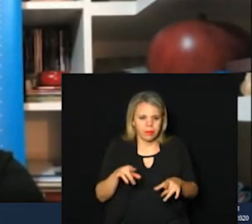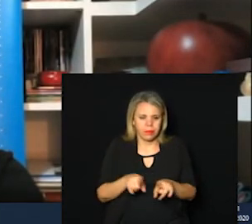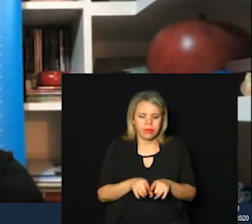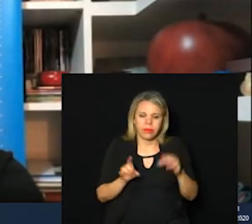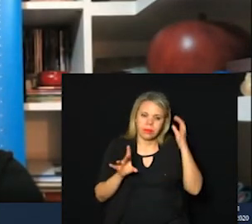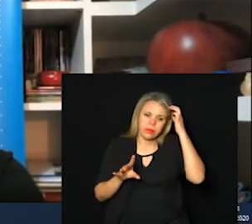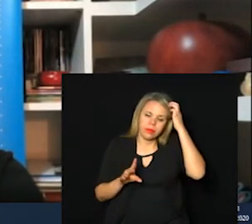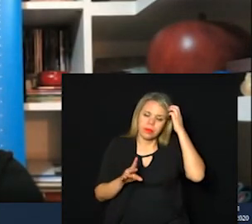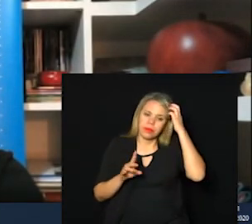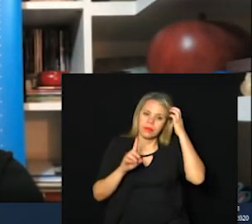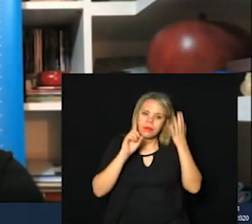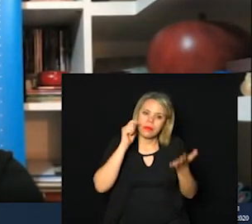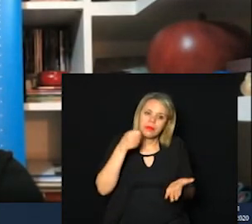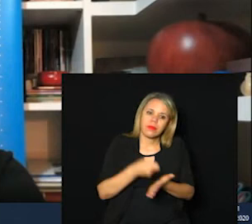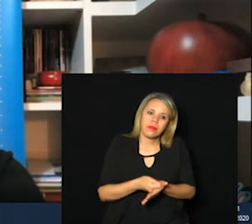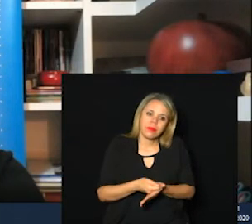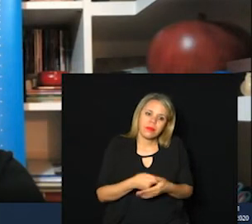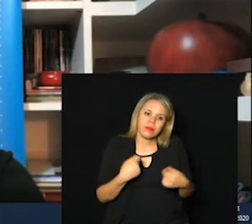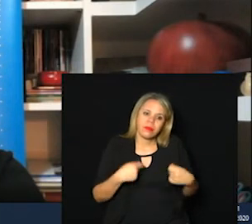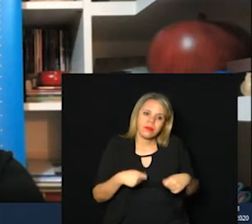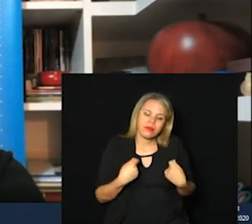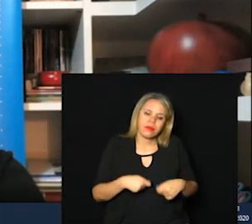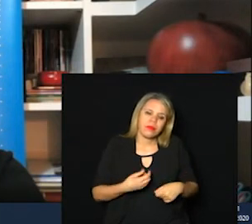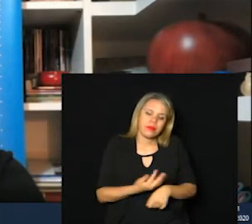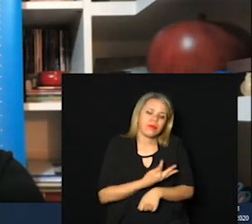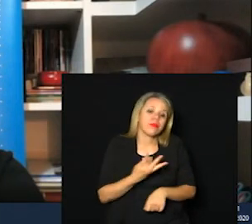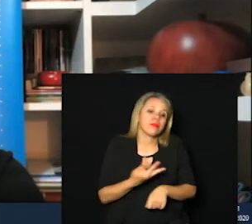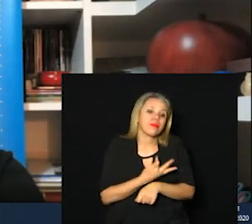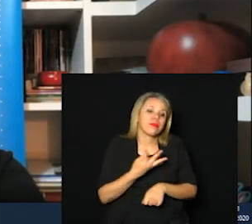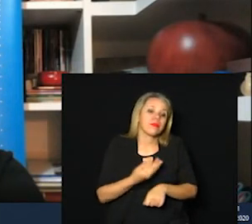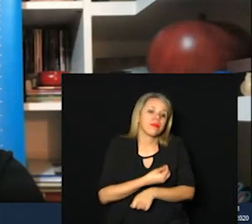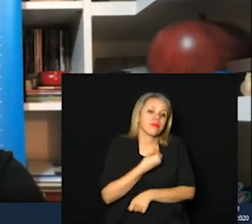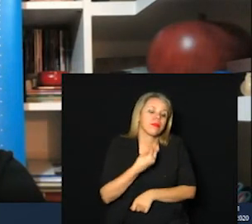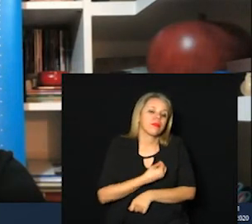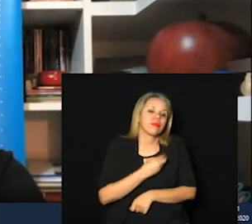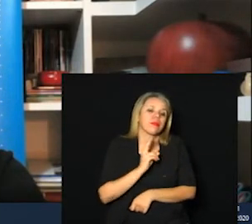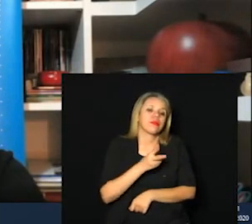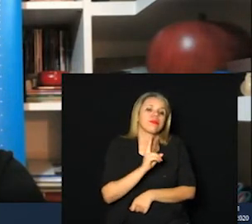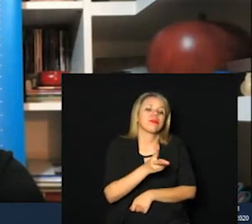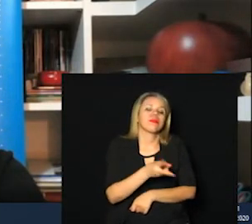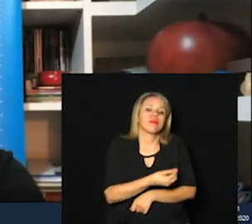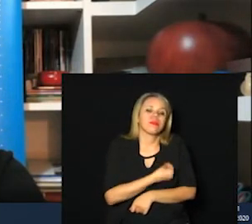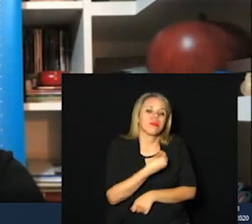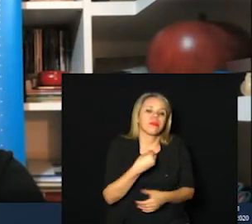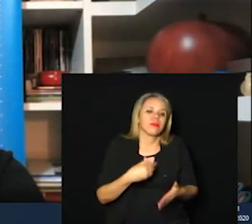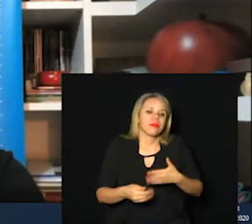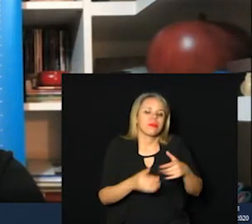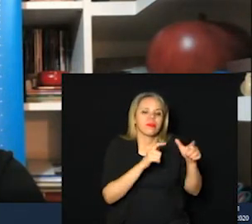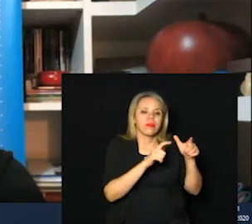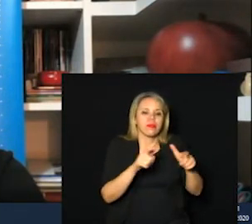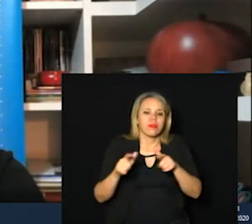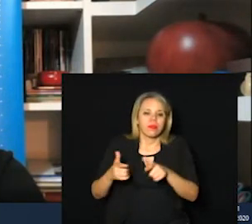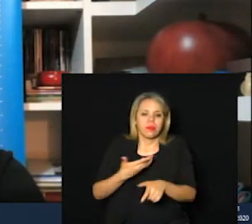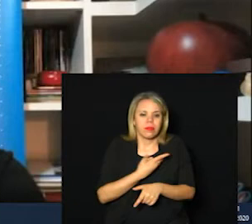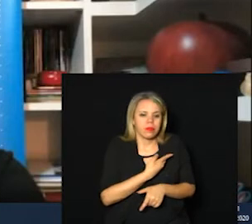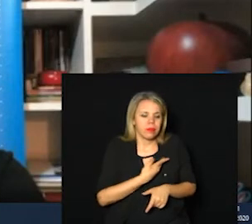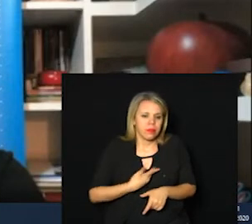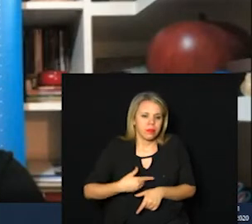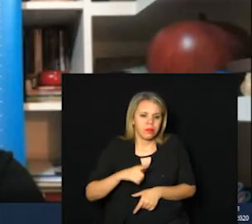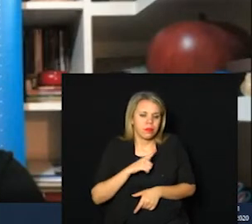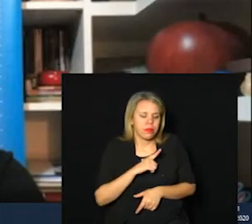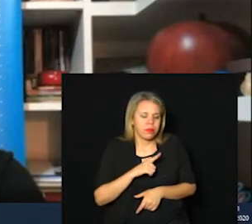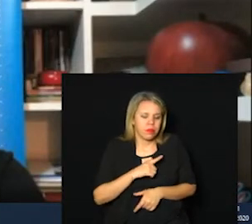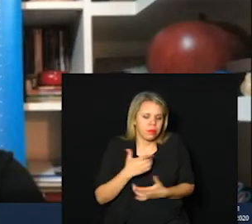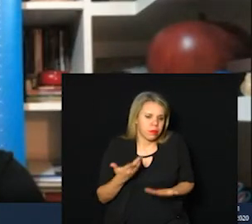as garantias, né, necessárias de sobrevivência e de continuidade da vida em qualquer lugar que o Estado tenha que